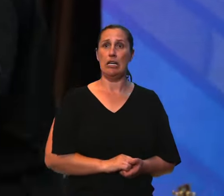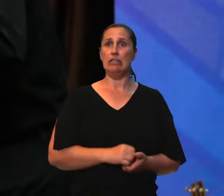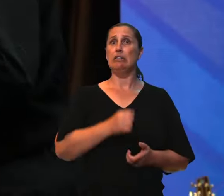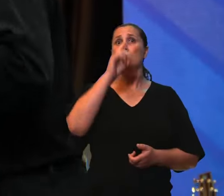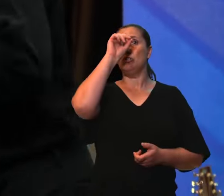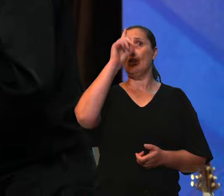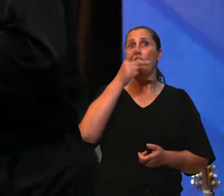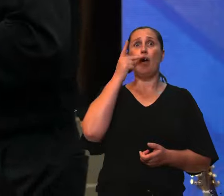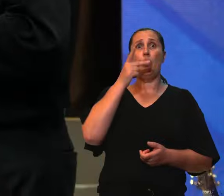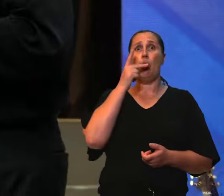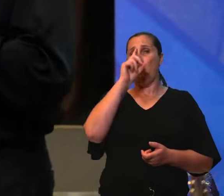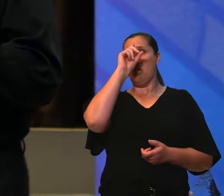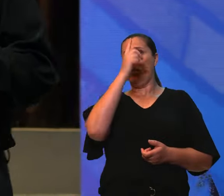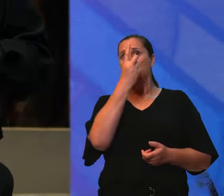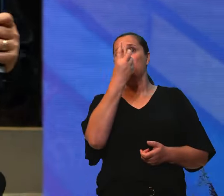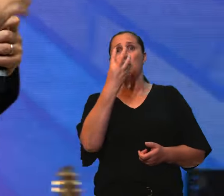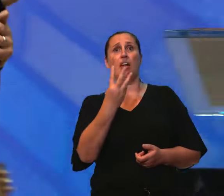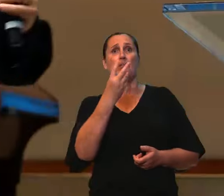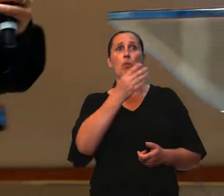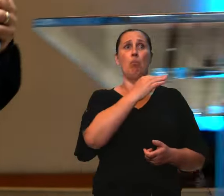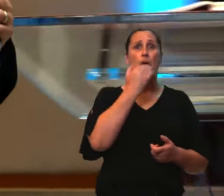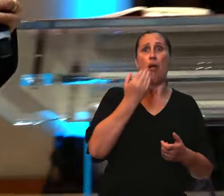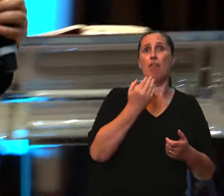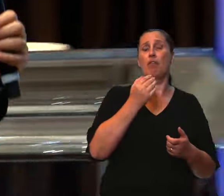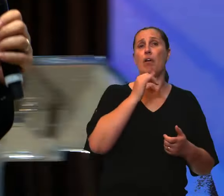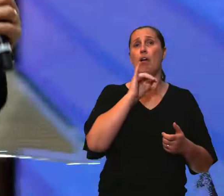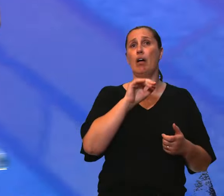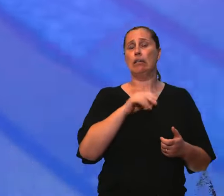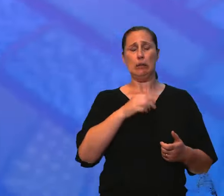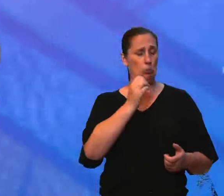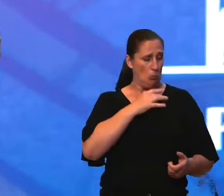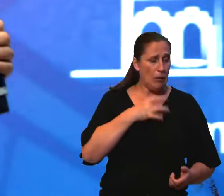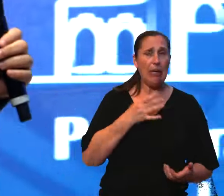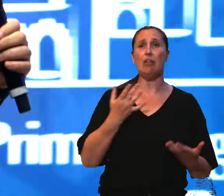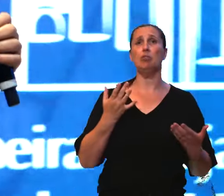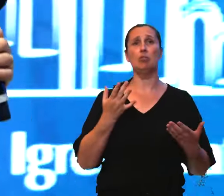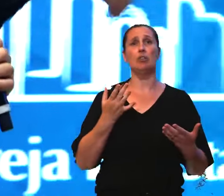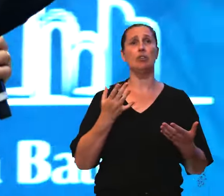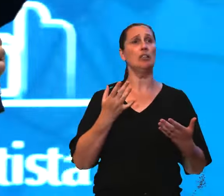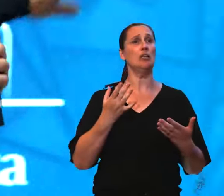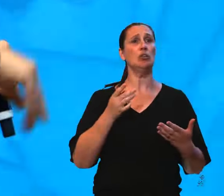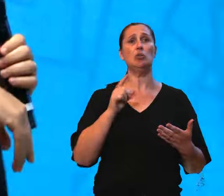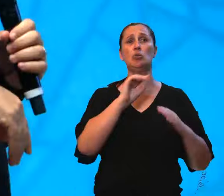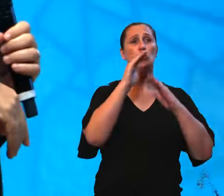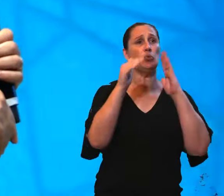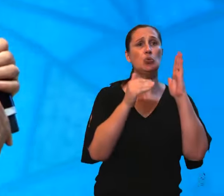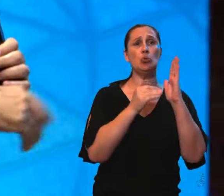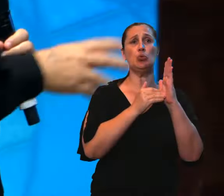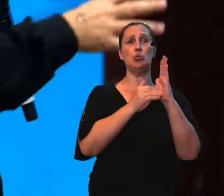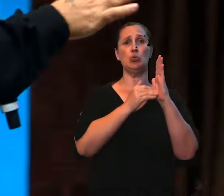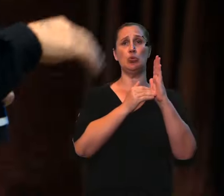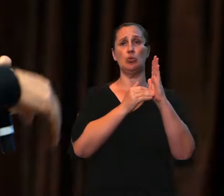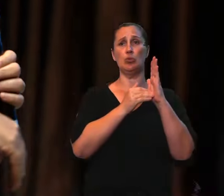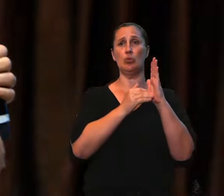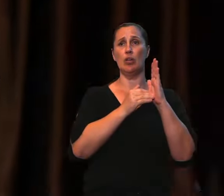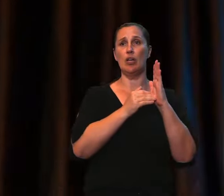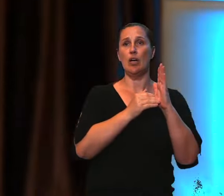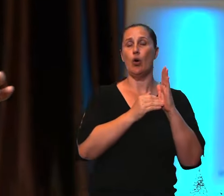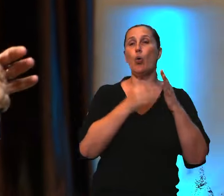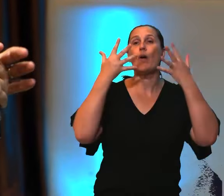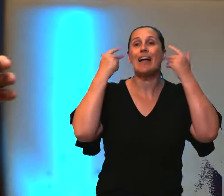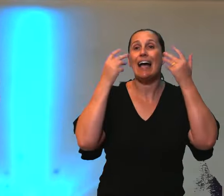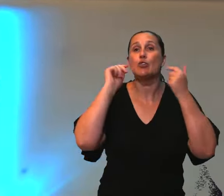glória a Deus Ah era o zagalo Então e e tamei de tudo gato